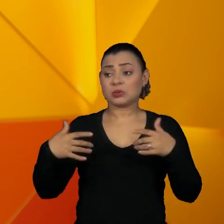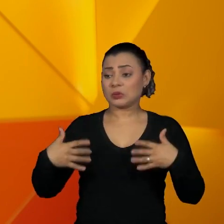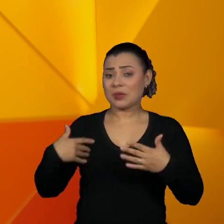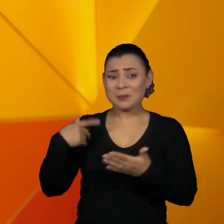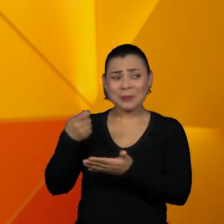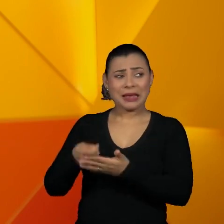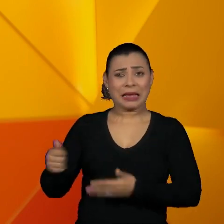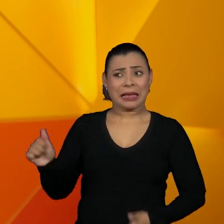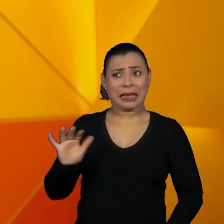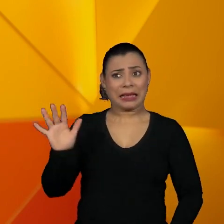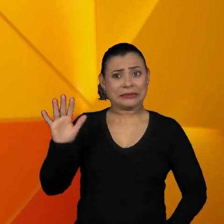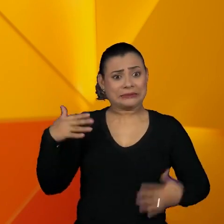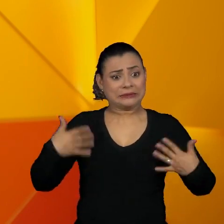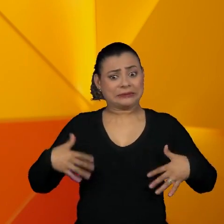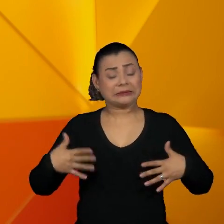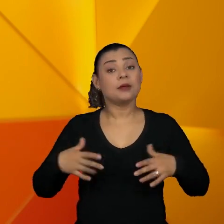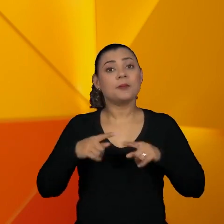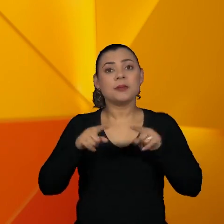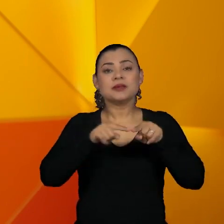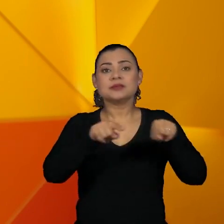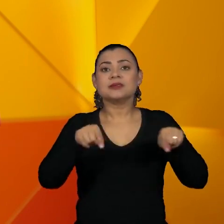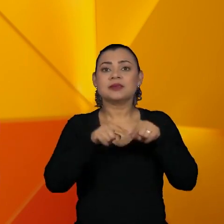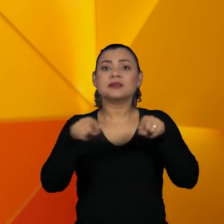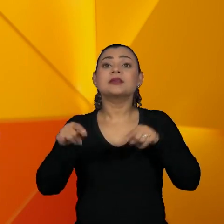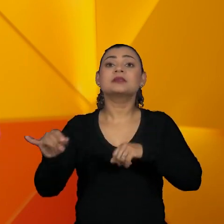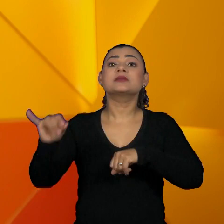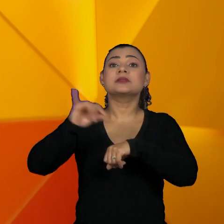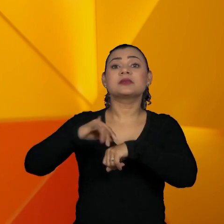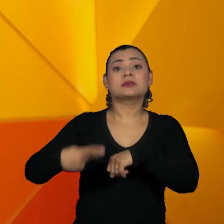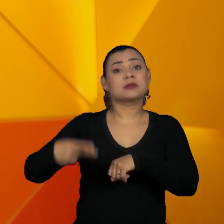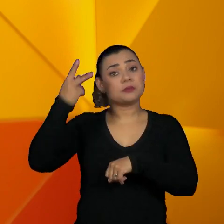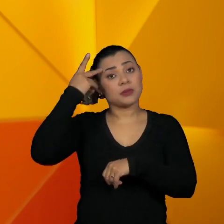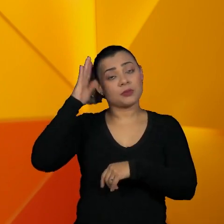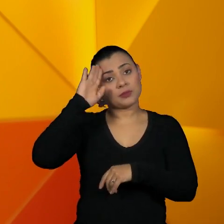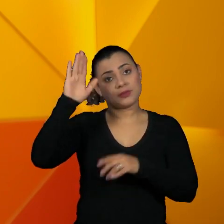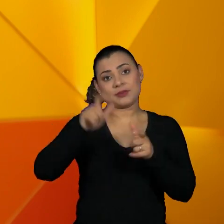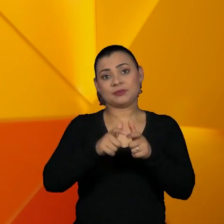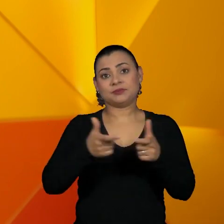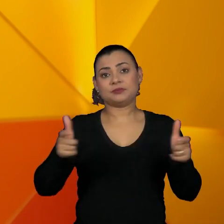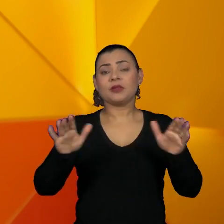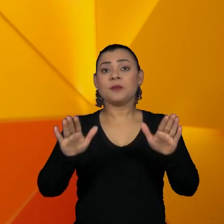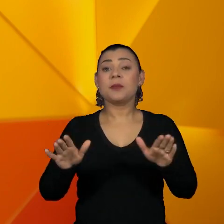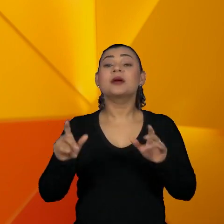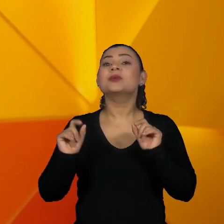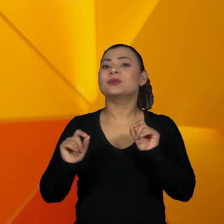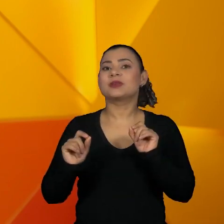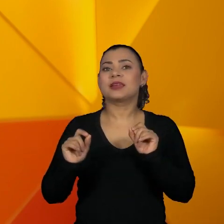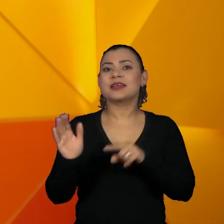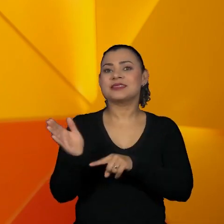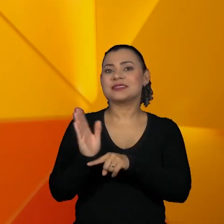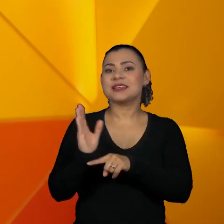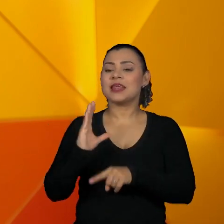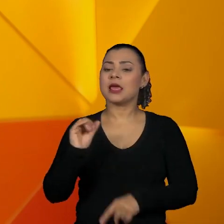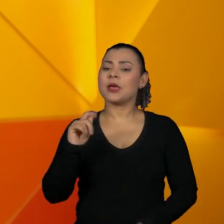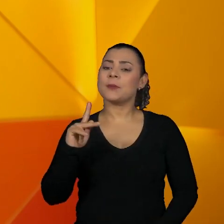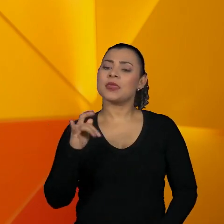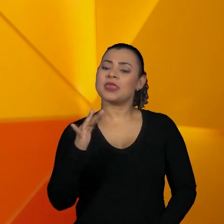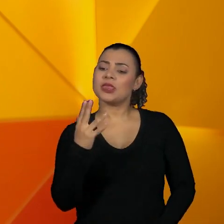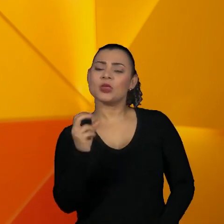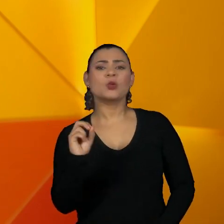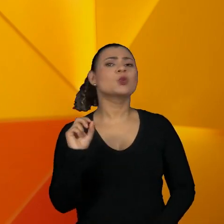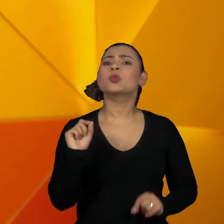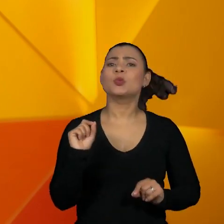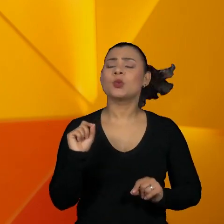ainda concentra o maior número de salas na região central de São Paulo. Só que o Cine Campinho, que é o coletivo da Zona Leste da cidade,